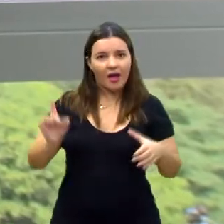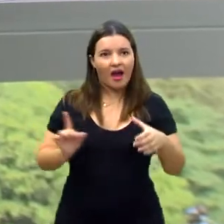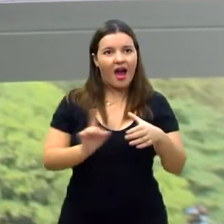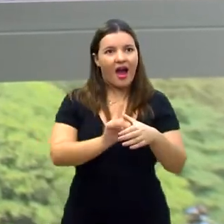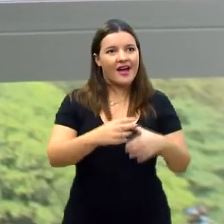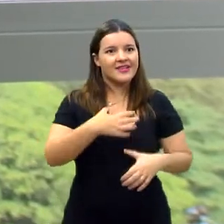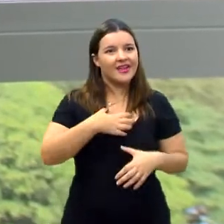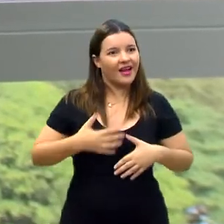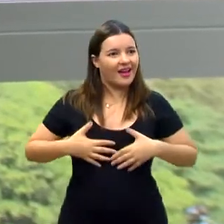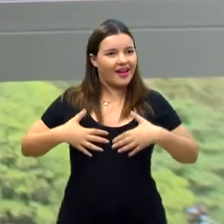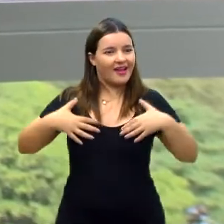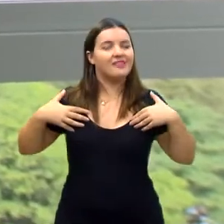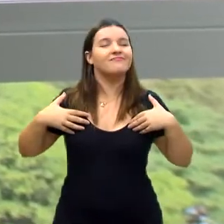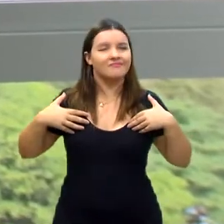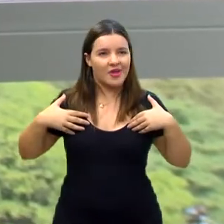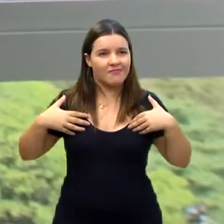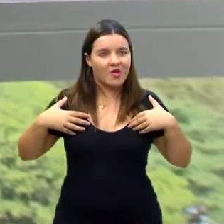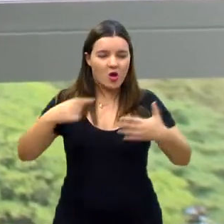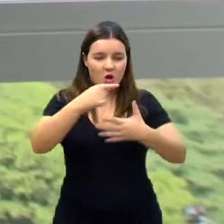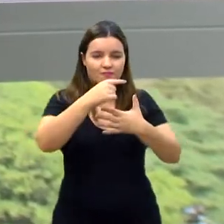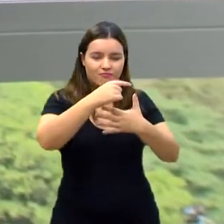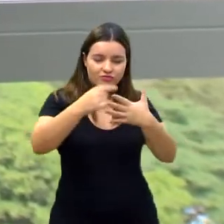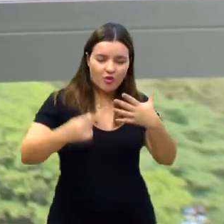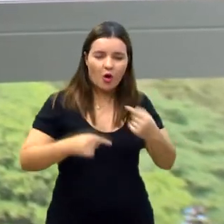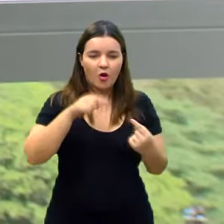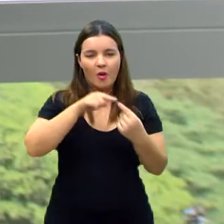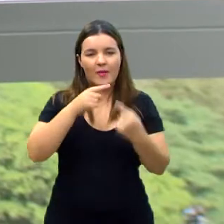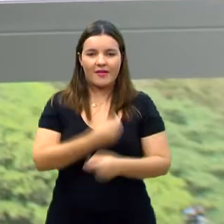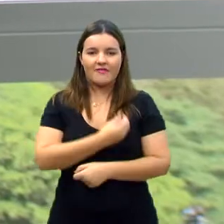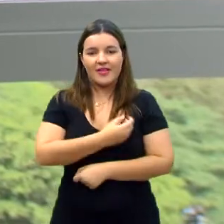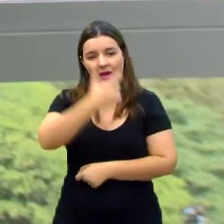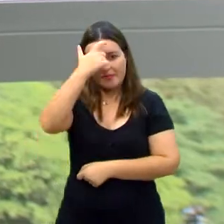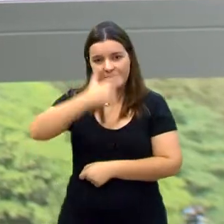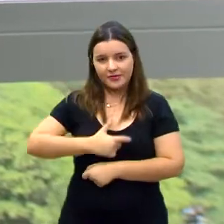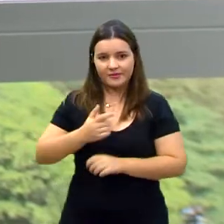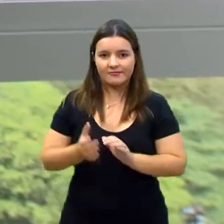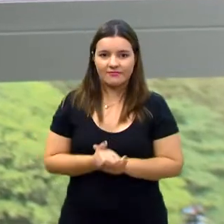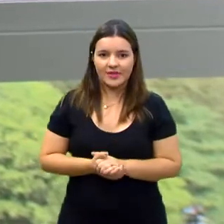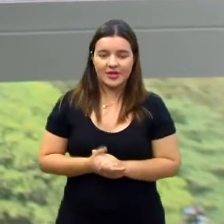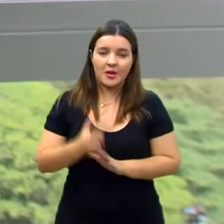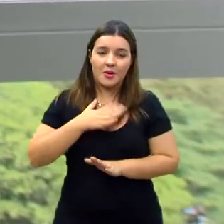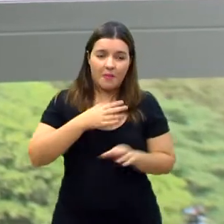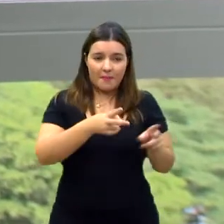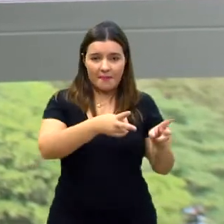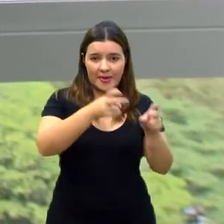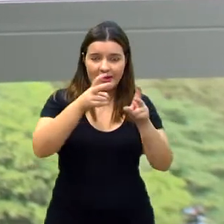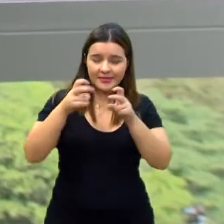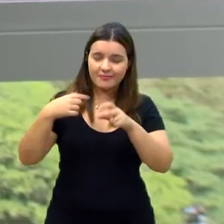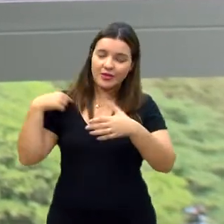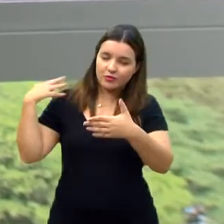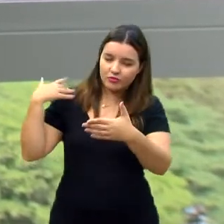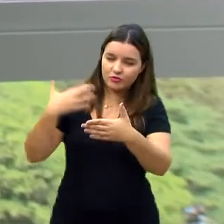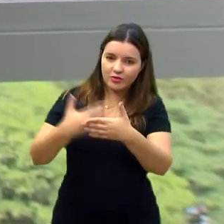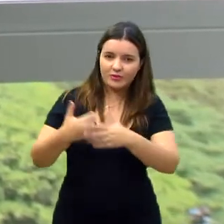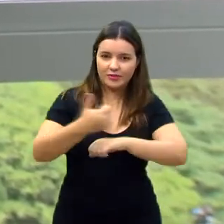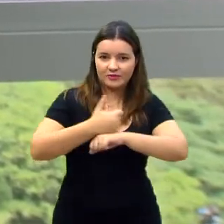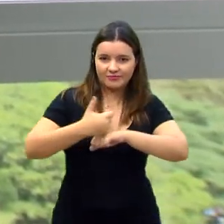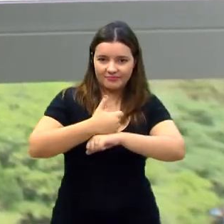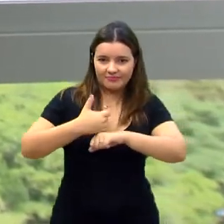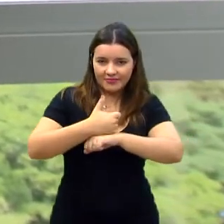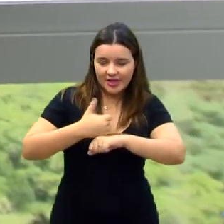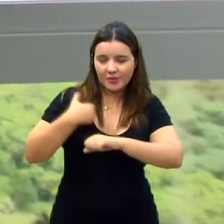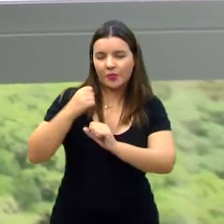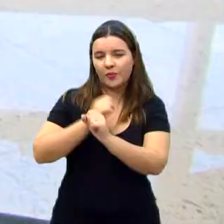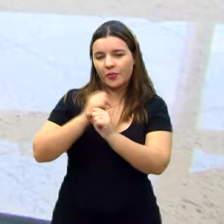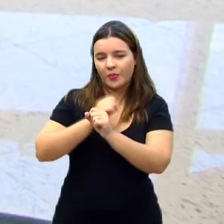estético funcional agradável que atenda às necessidades das pessoas porque a gente percebe né eu fui percebendo